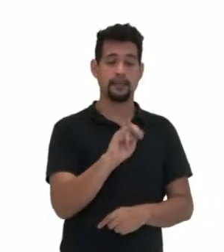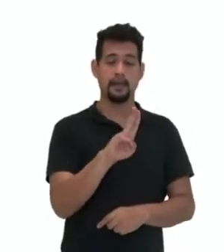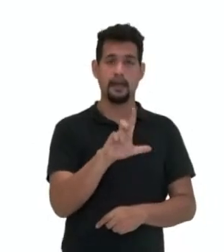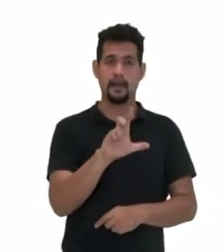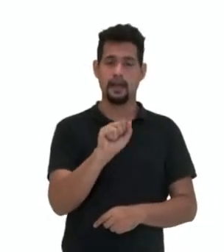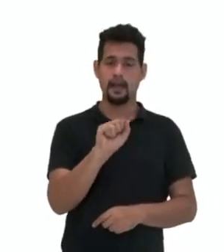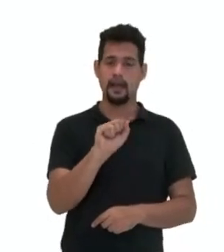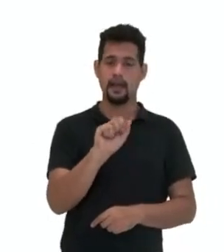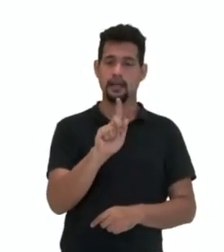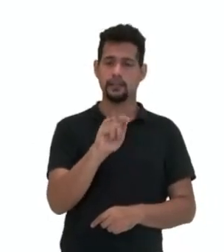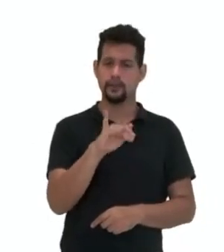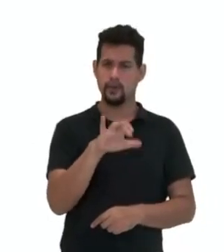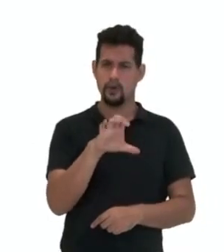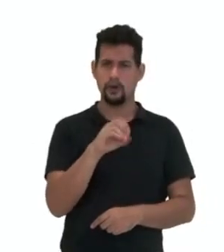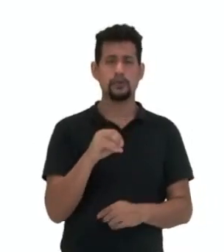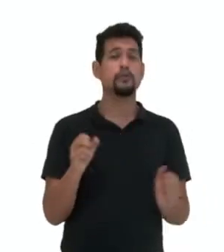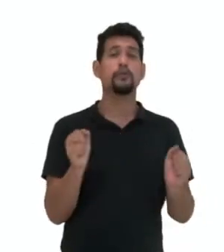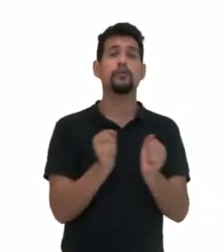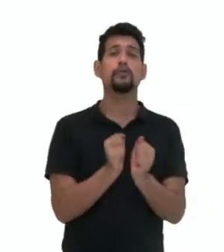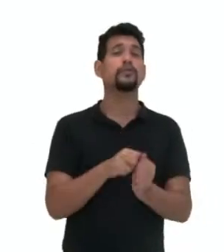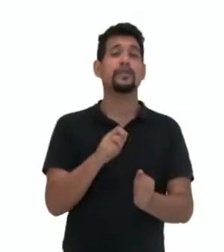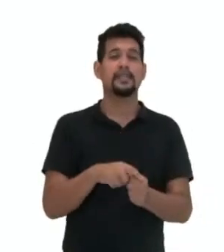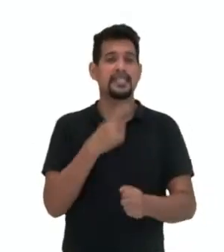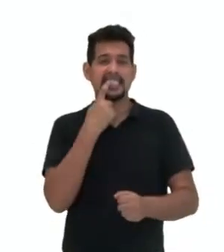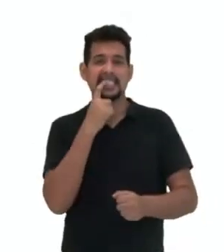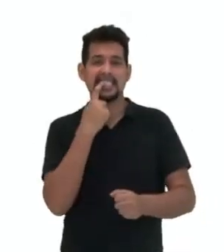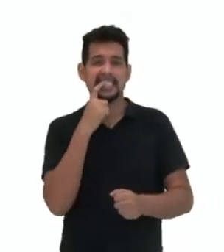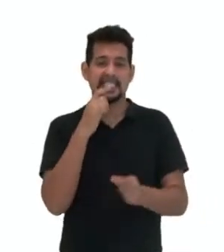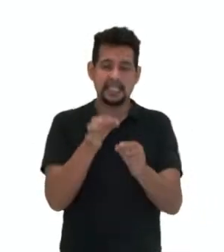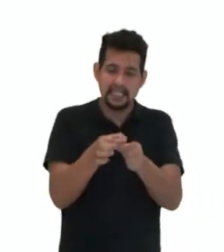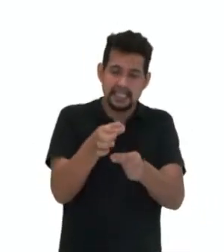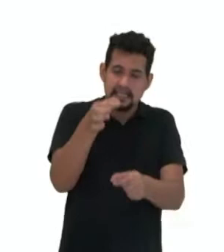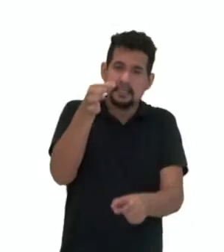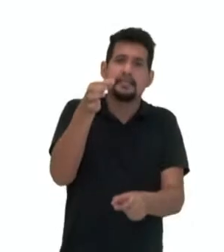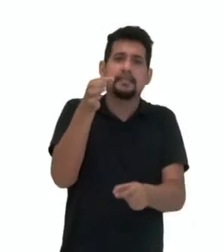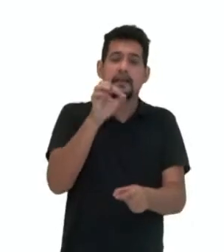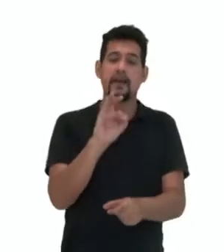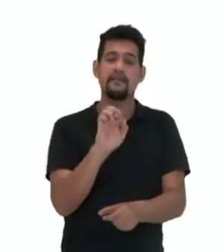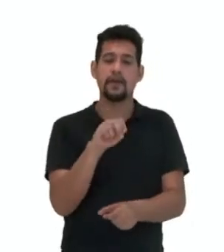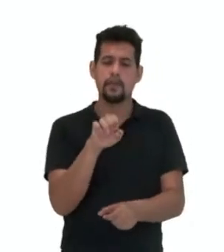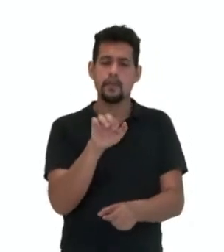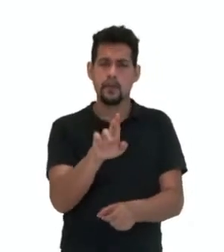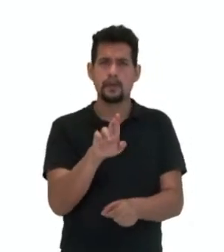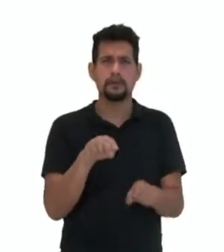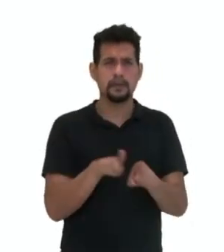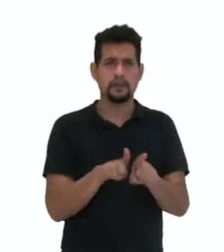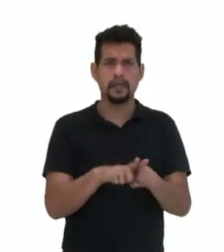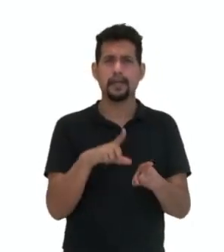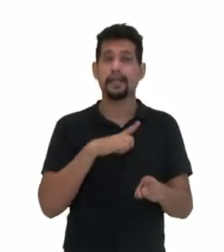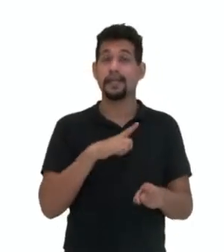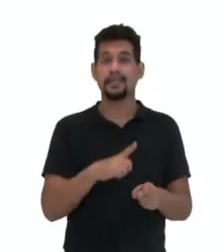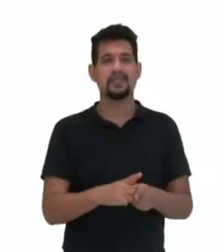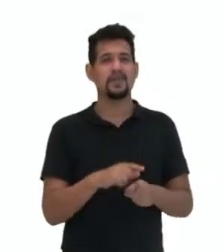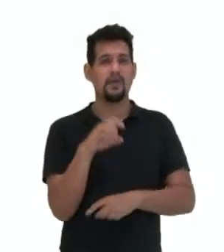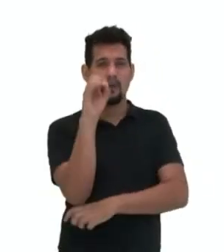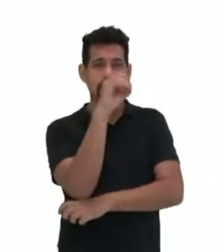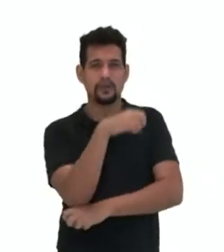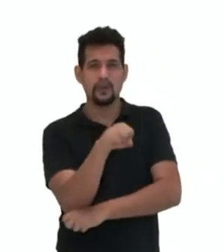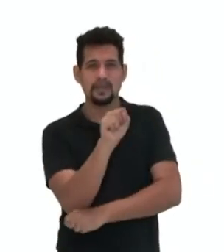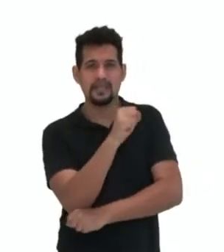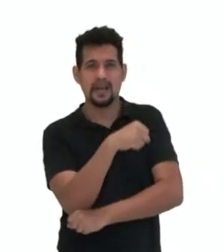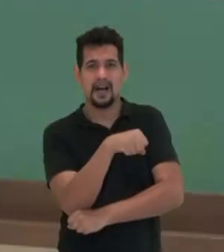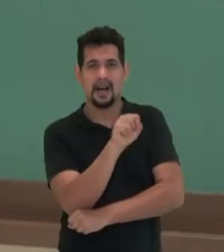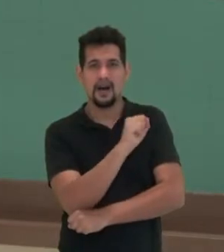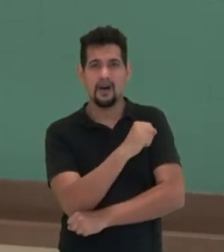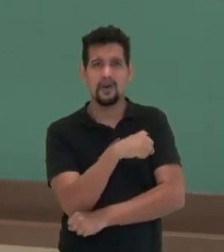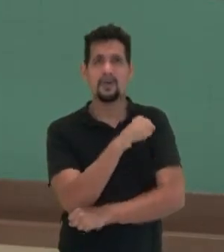ao fêmur do animal, e surpreendeu por seu bom estado de conservação. Então, olhe na imagem, o dinossauro, ele parece